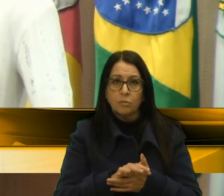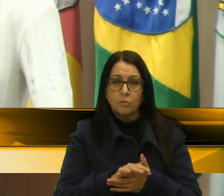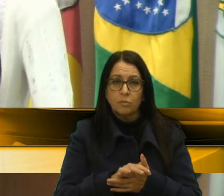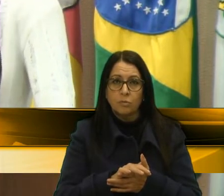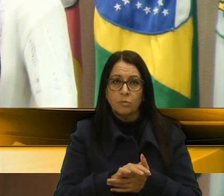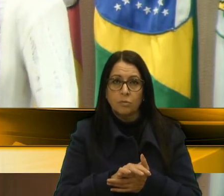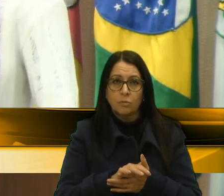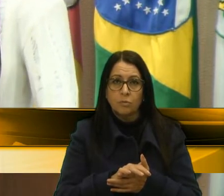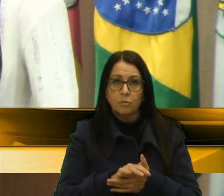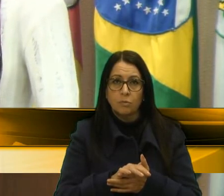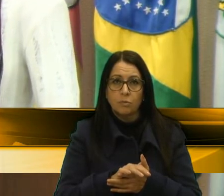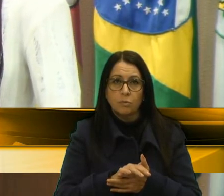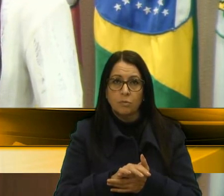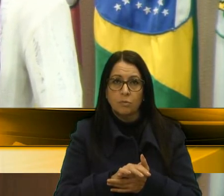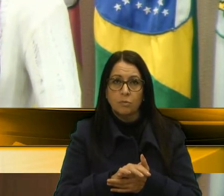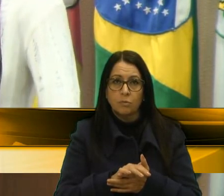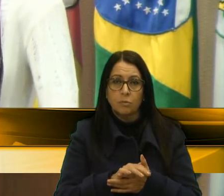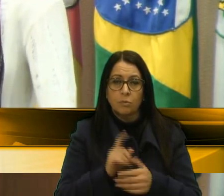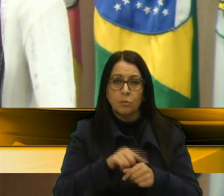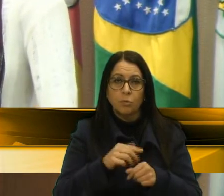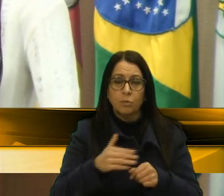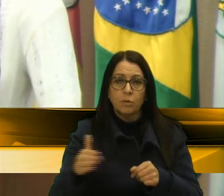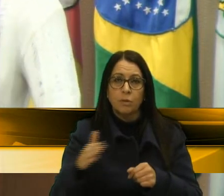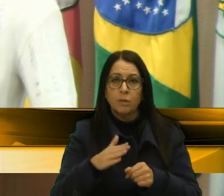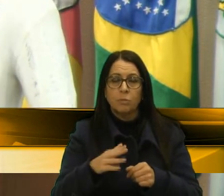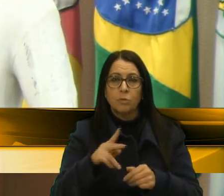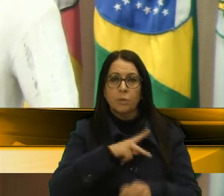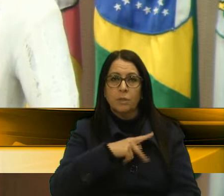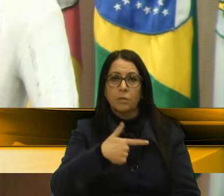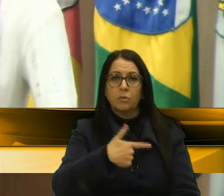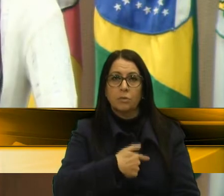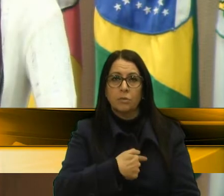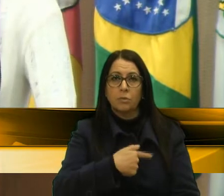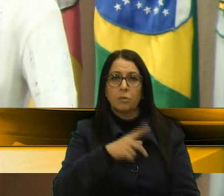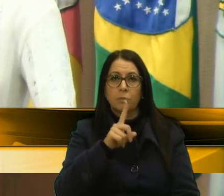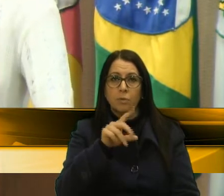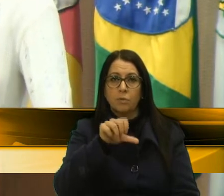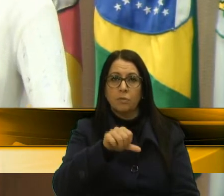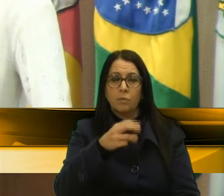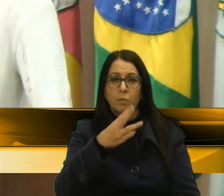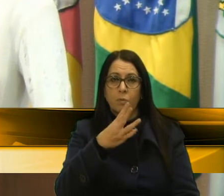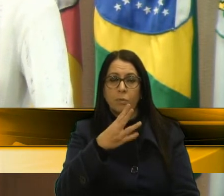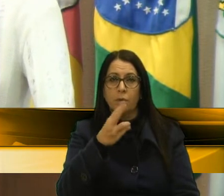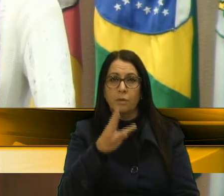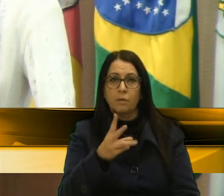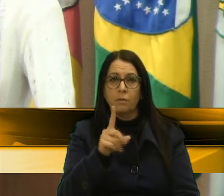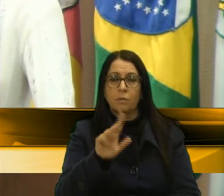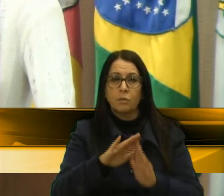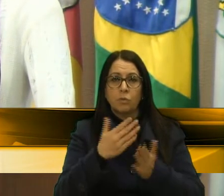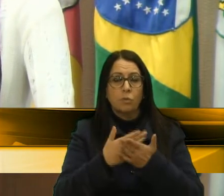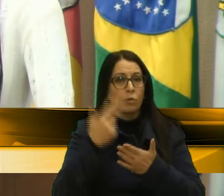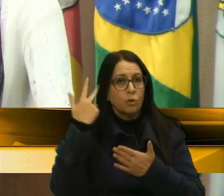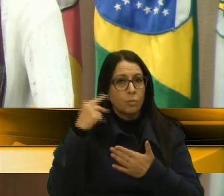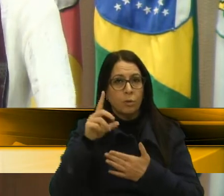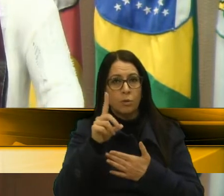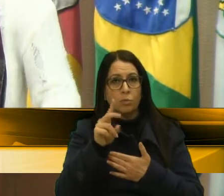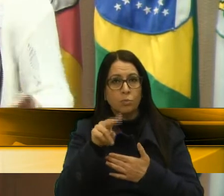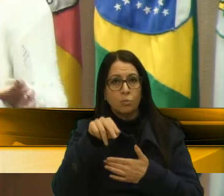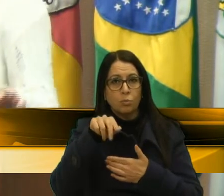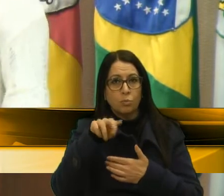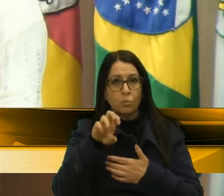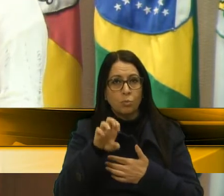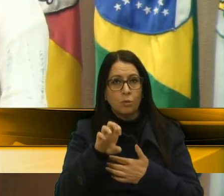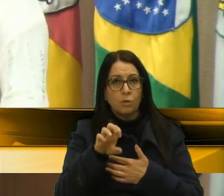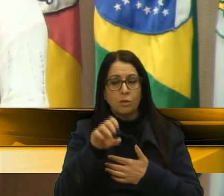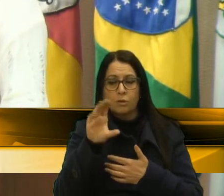durante, então, o período de Getúlio Vargas. Em 1943, passou a se chamar Escola Normal Duque de Caxias e não